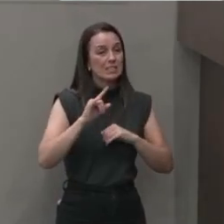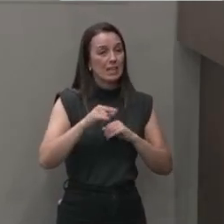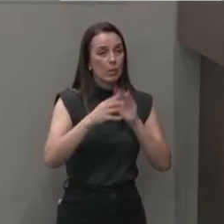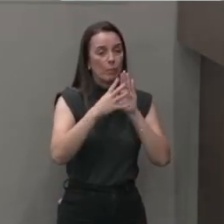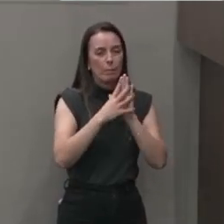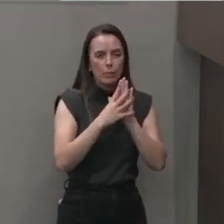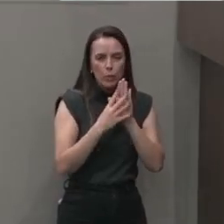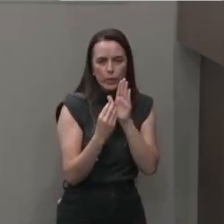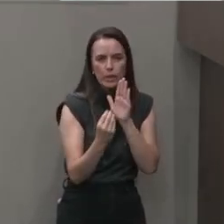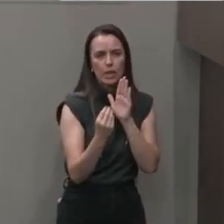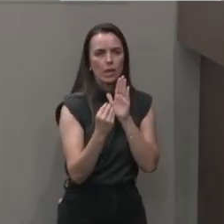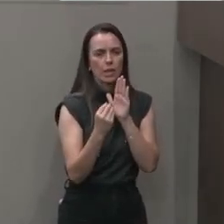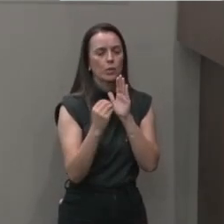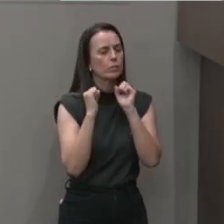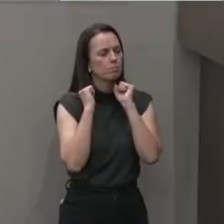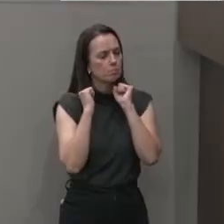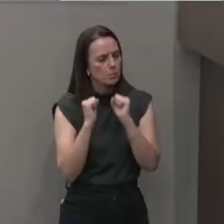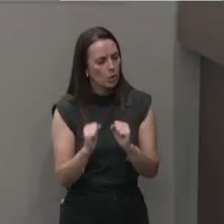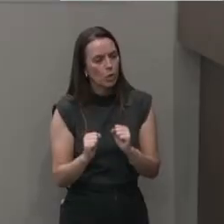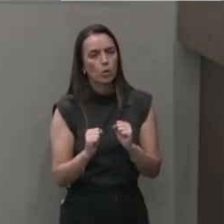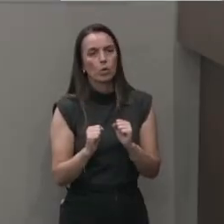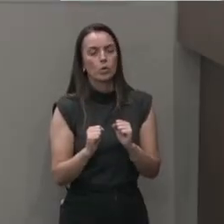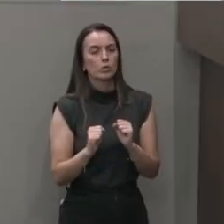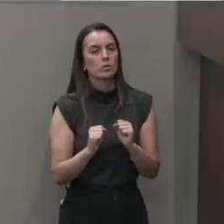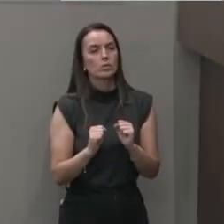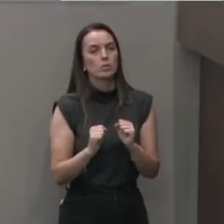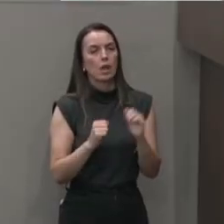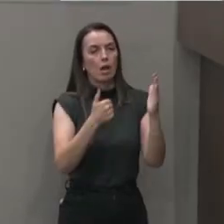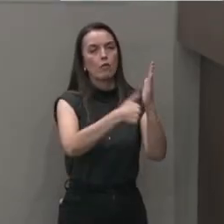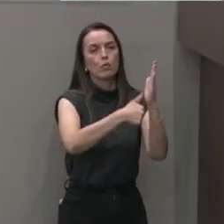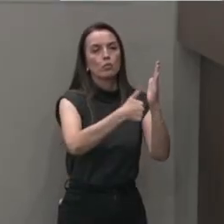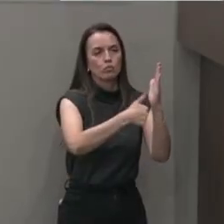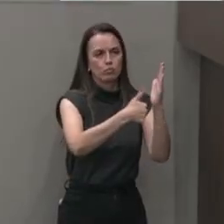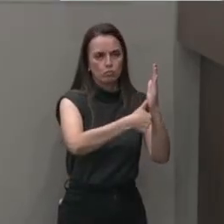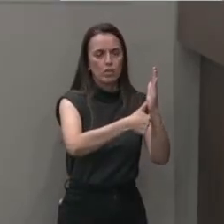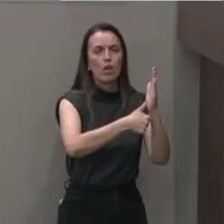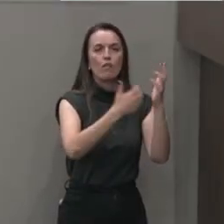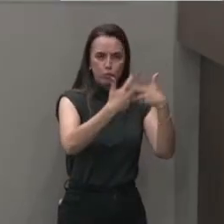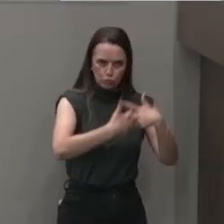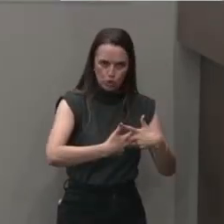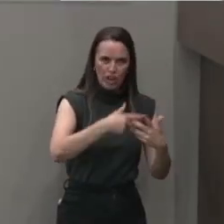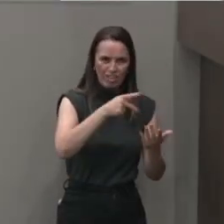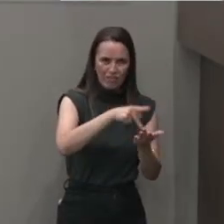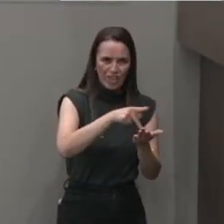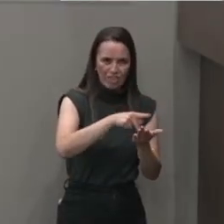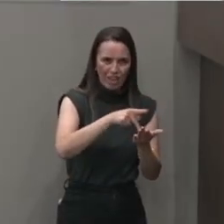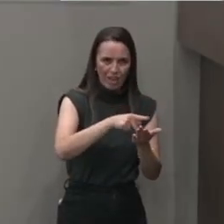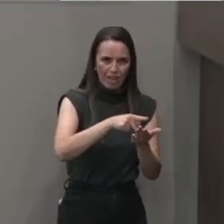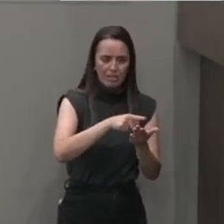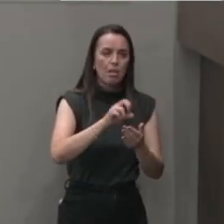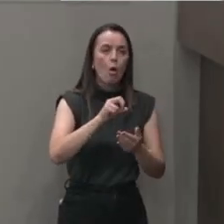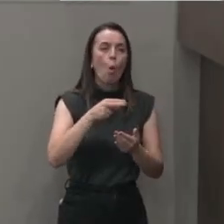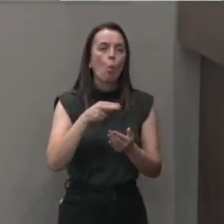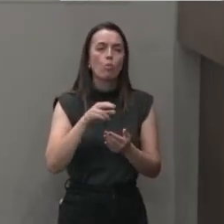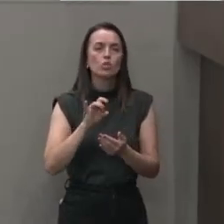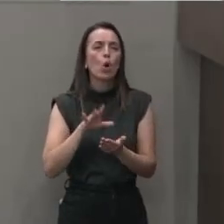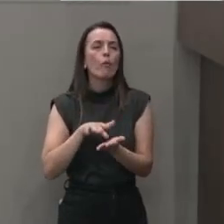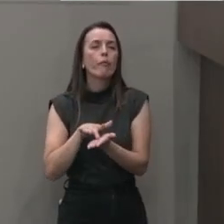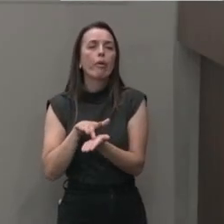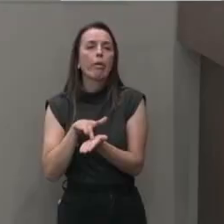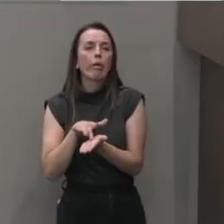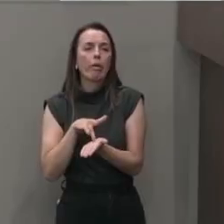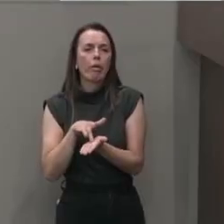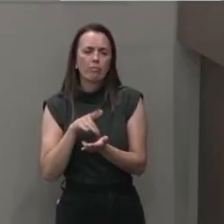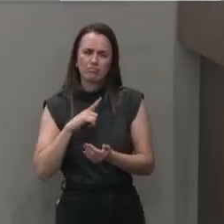de que, de fato, possa ser acionado, não só para fingir que tem, porque no caso do sistema da educação, é fazer de conta